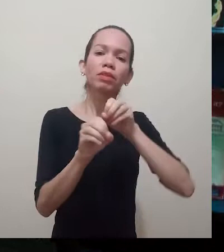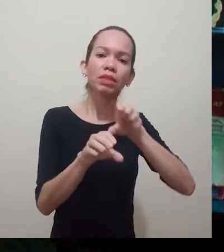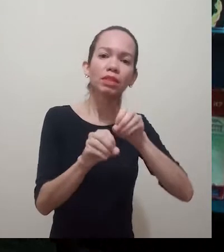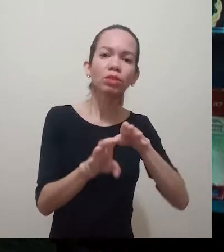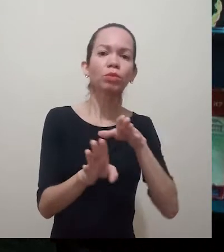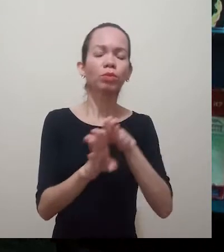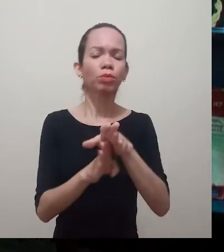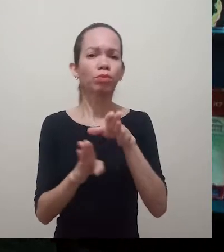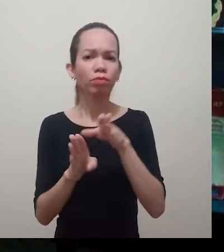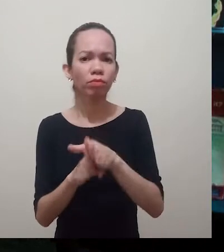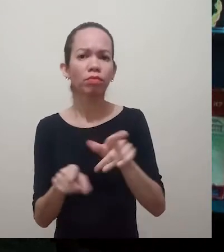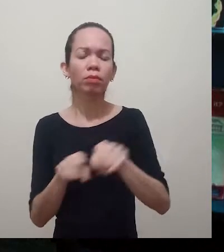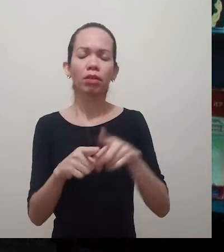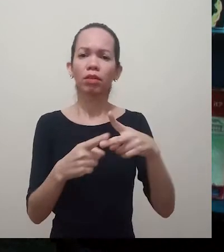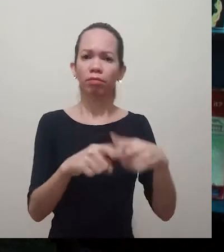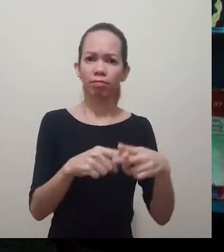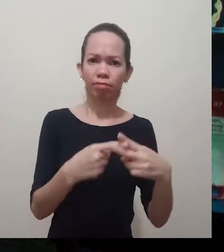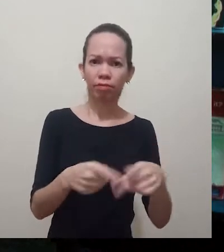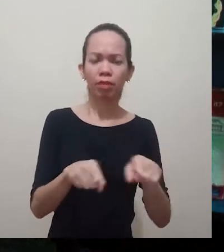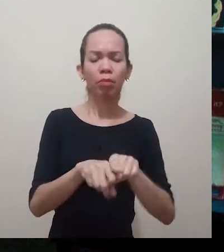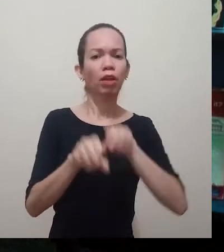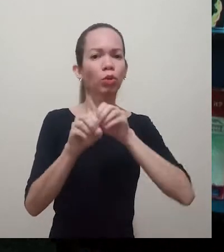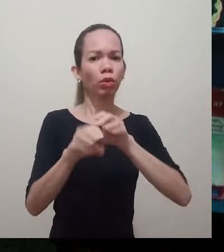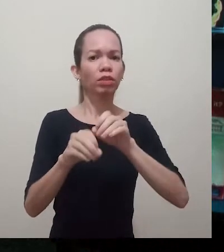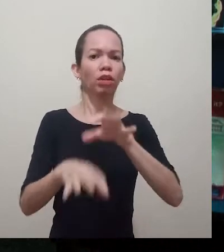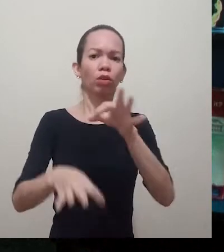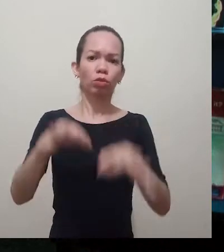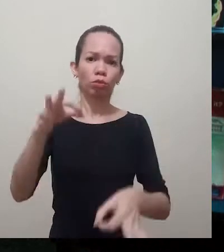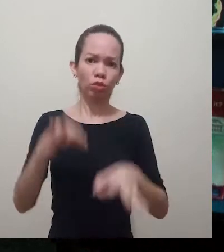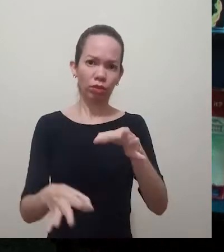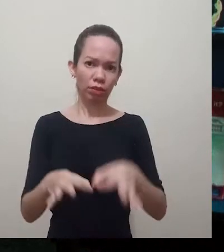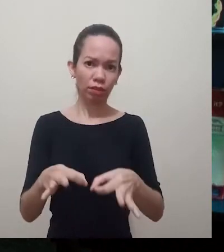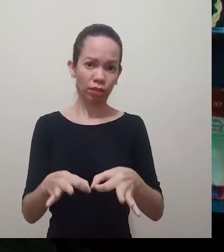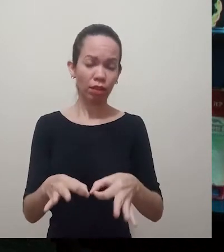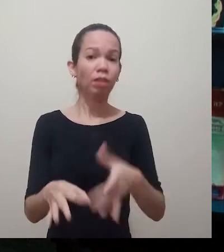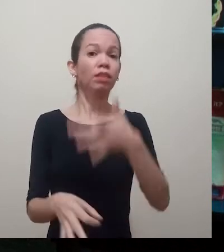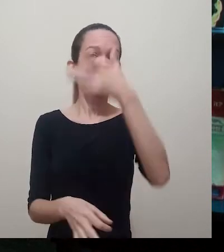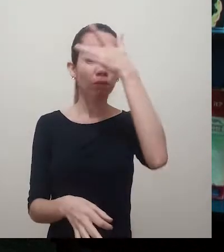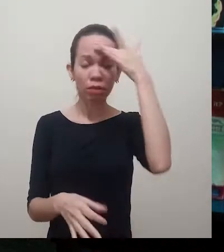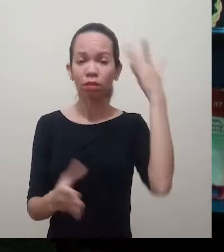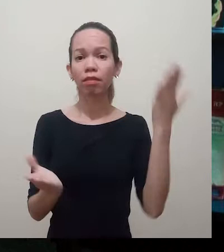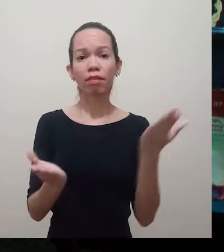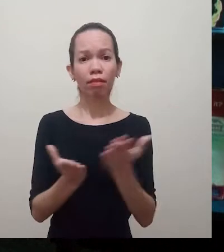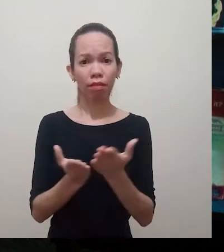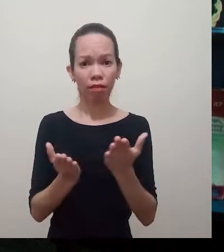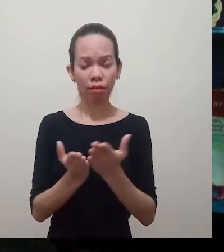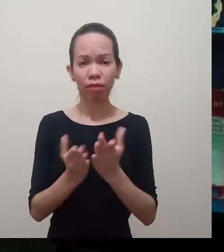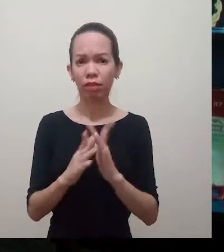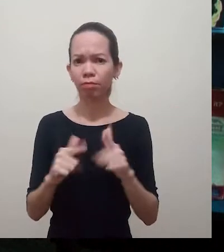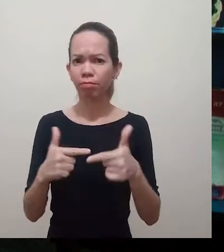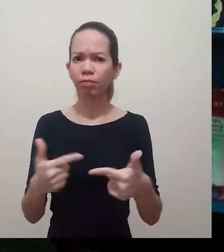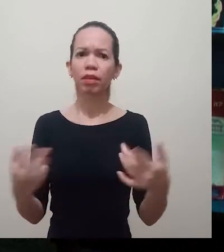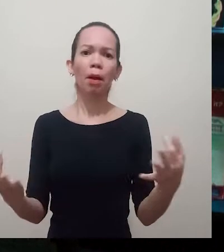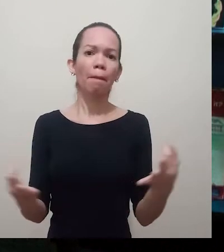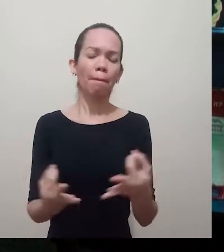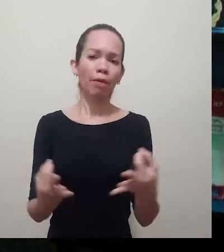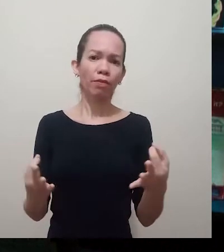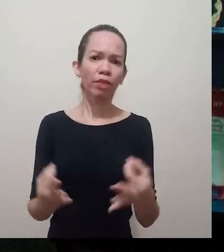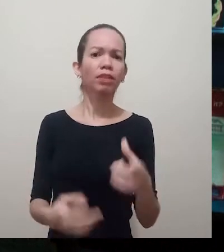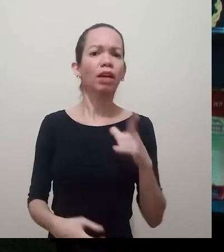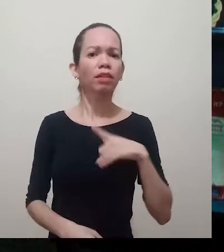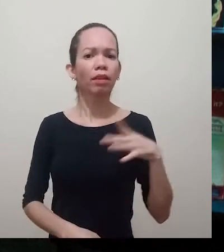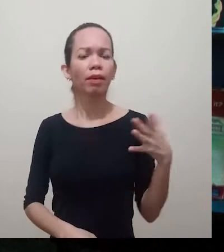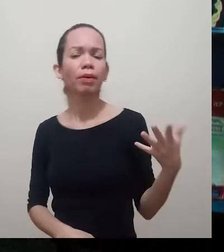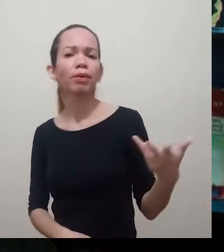correção para a educação na justiça a fim de que o homem de deus seja perfeito e perfeitamente habilitado